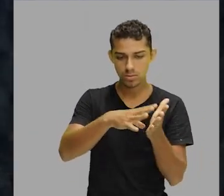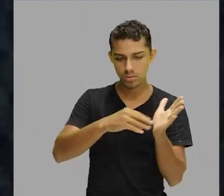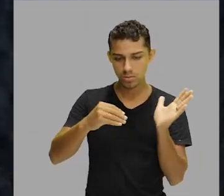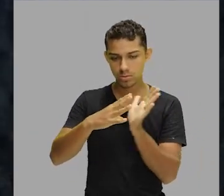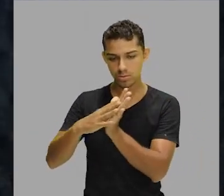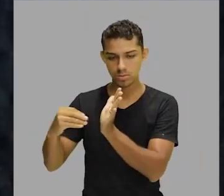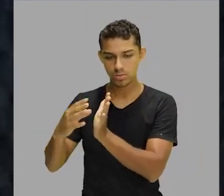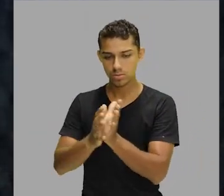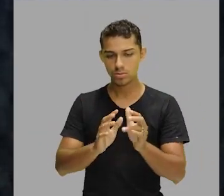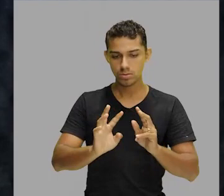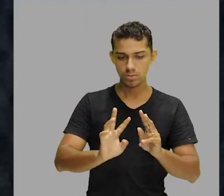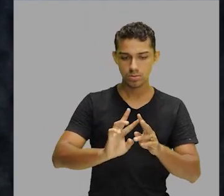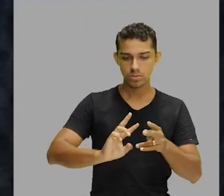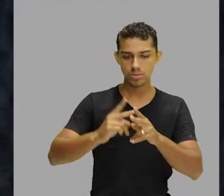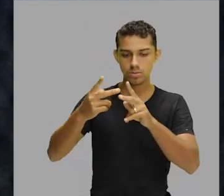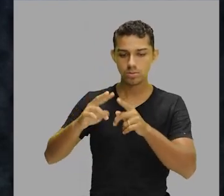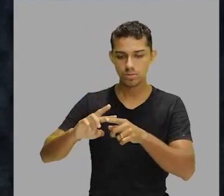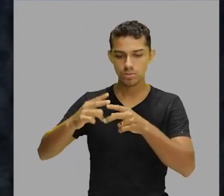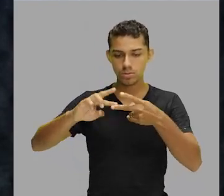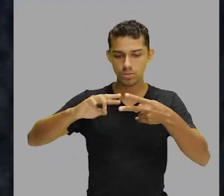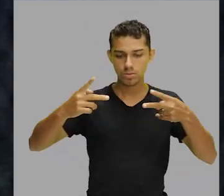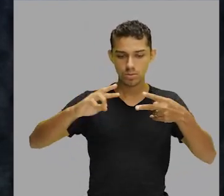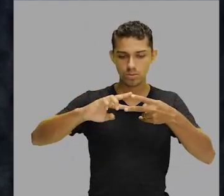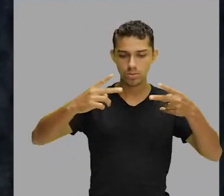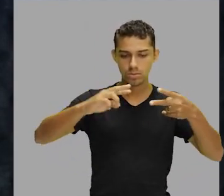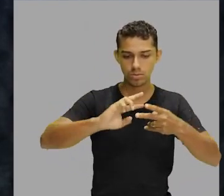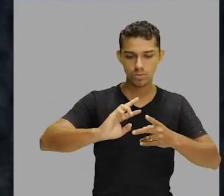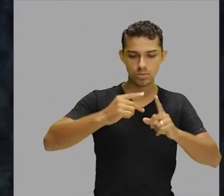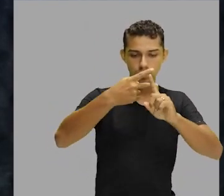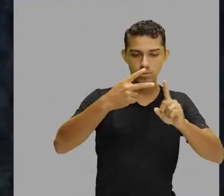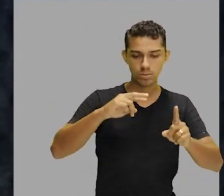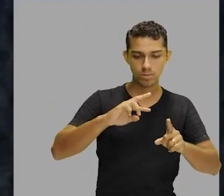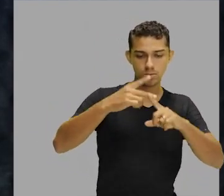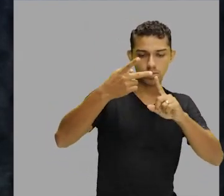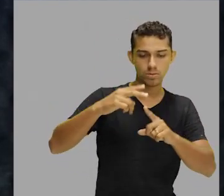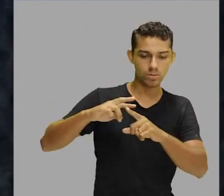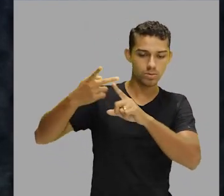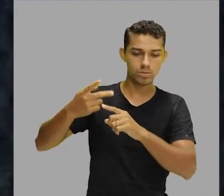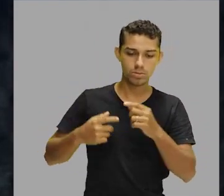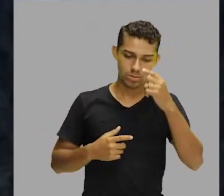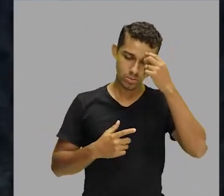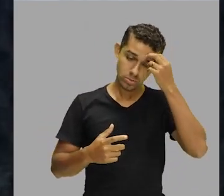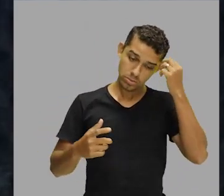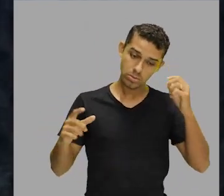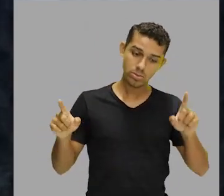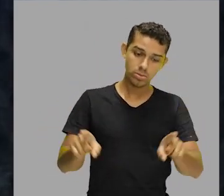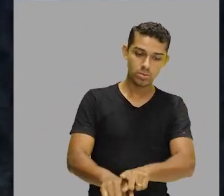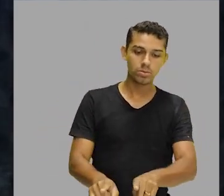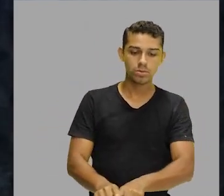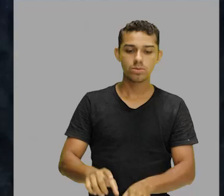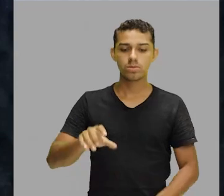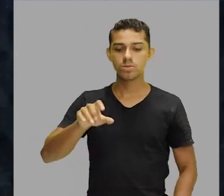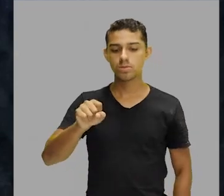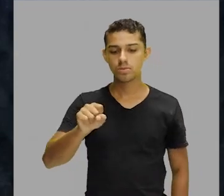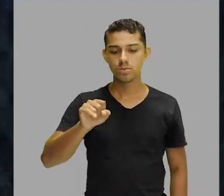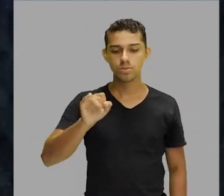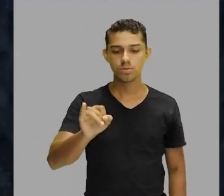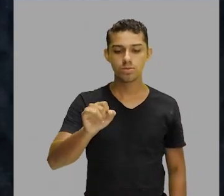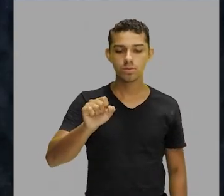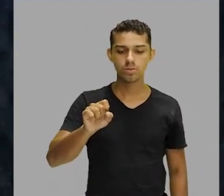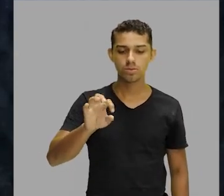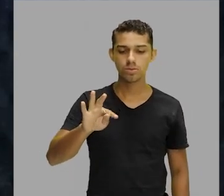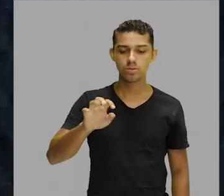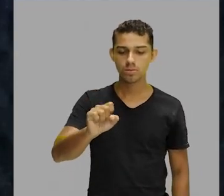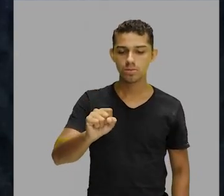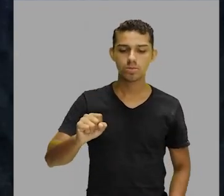é o processo de duplicação do DNA, e vai comandar também síntese proteica. Ele vai fazer com que a